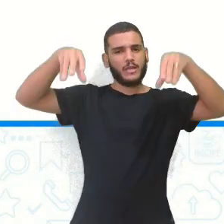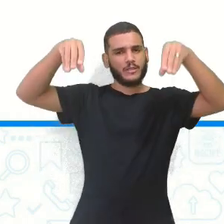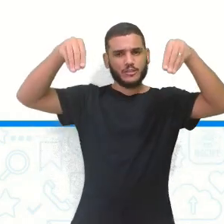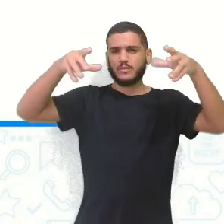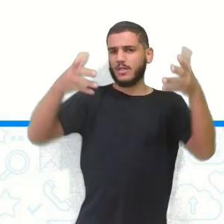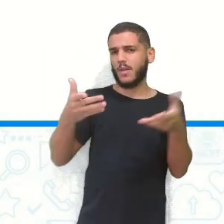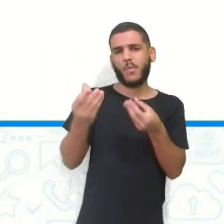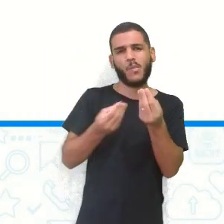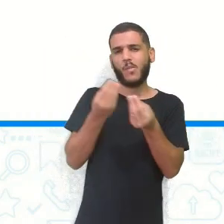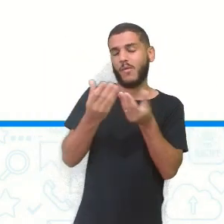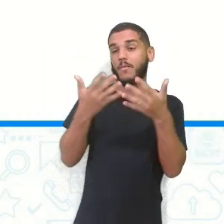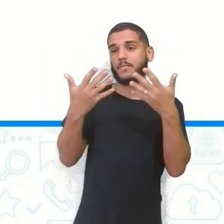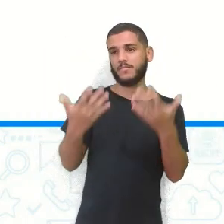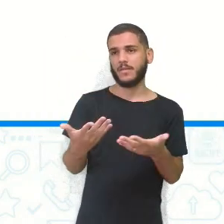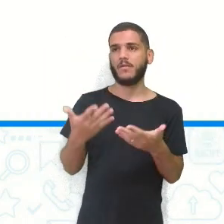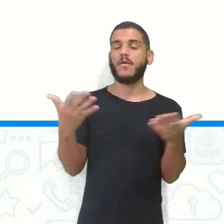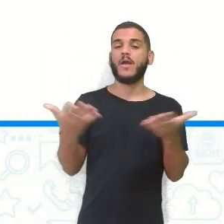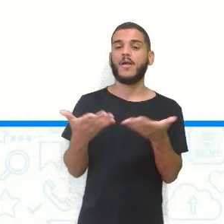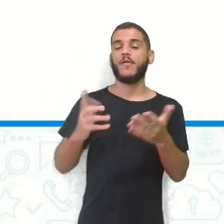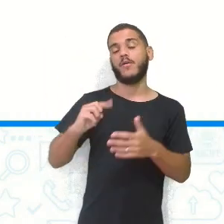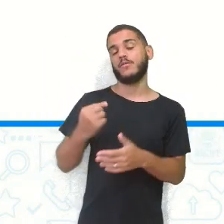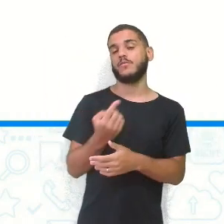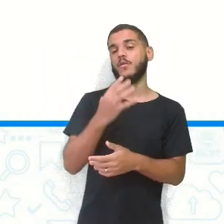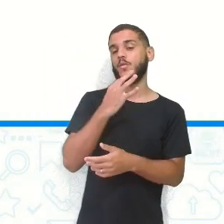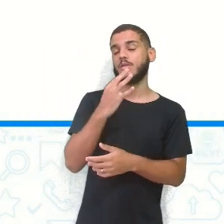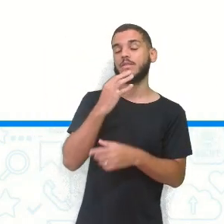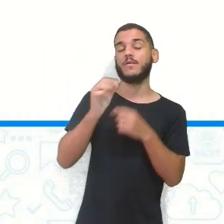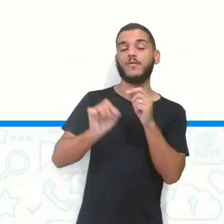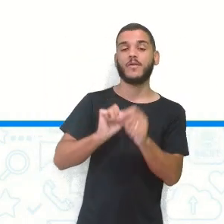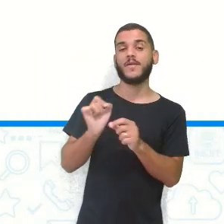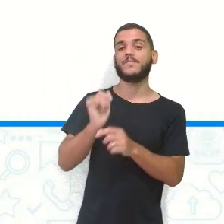certo? E agora iremos conhecer essa